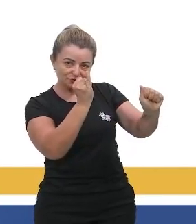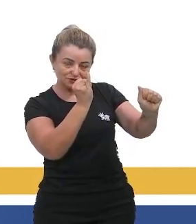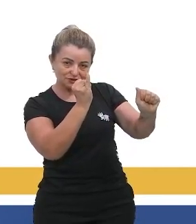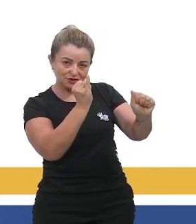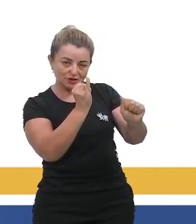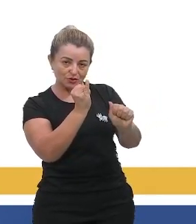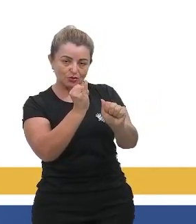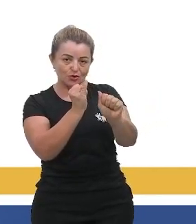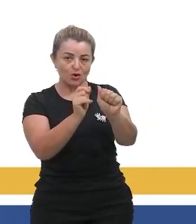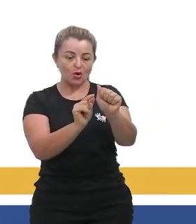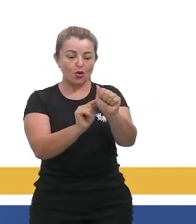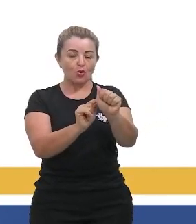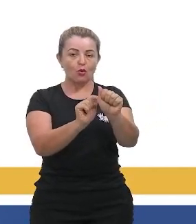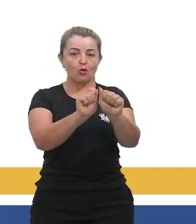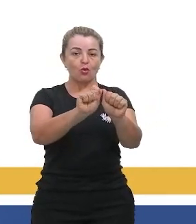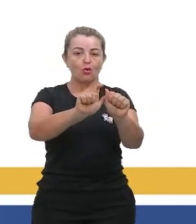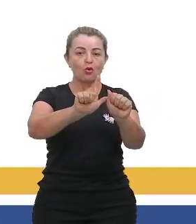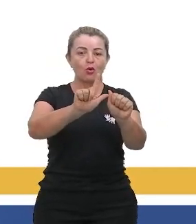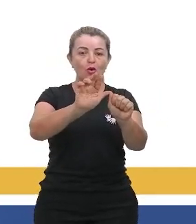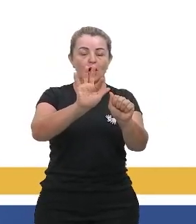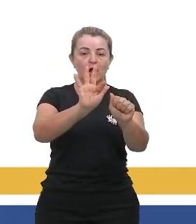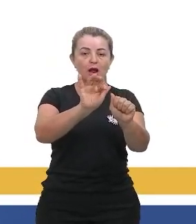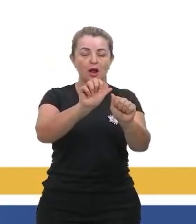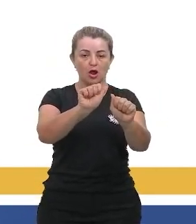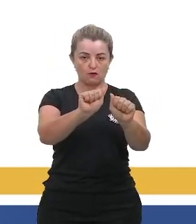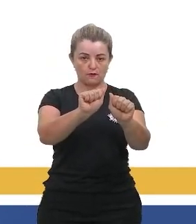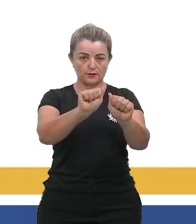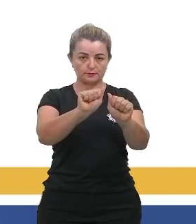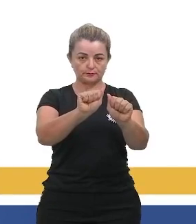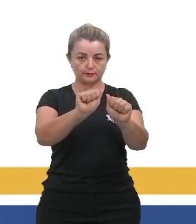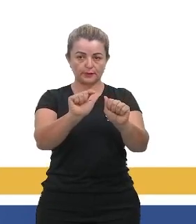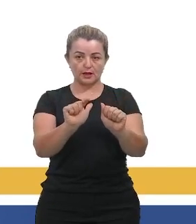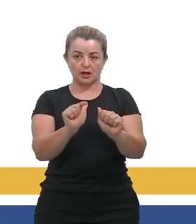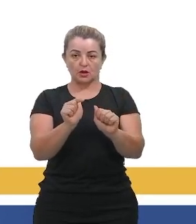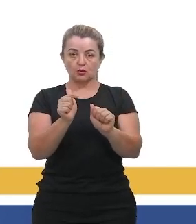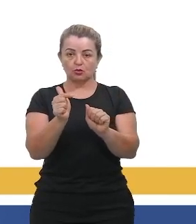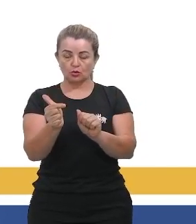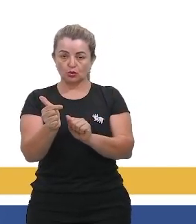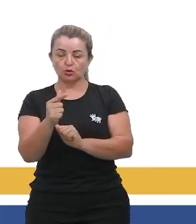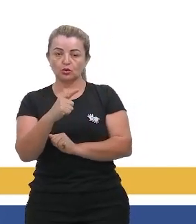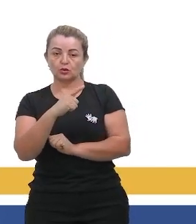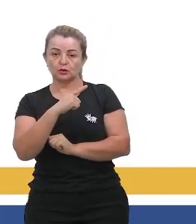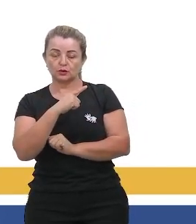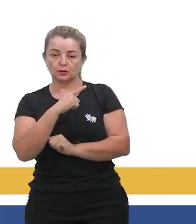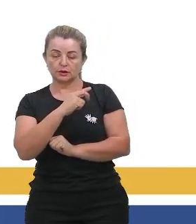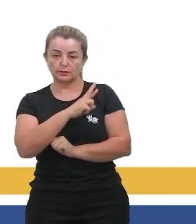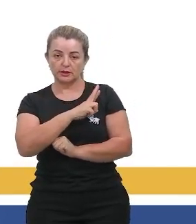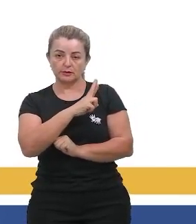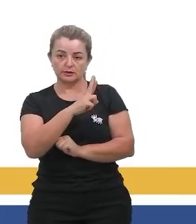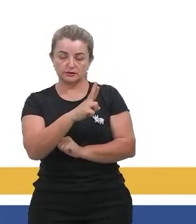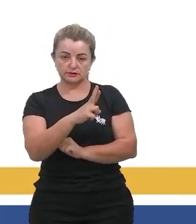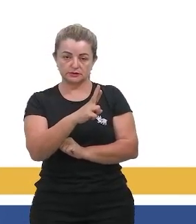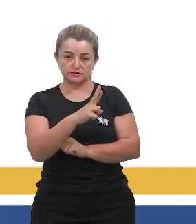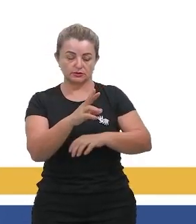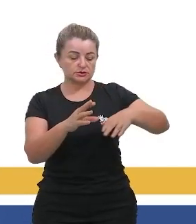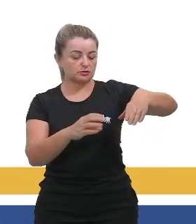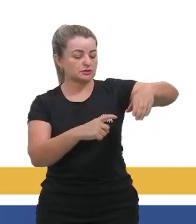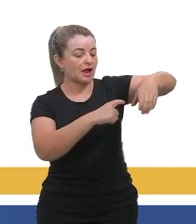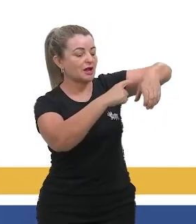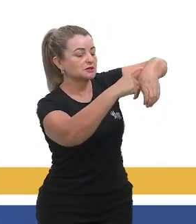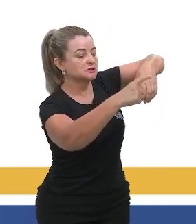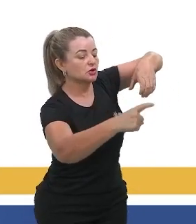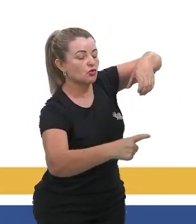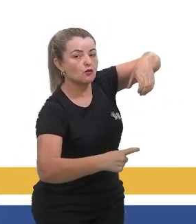alfa projetado, tá bom? Bem, no próximo evento, a gente tem aqui, ó, para representar melhor, a circunferência